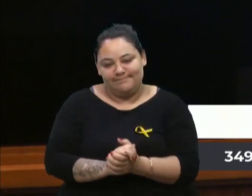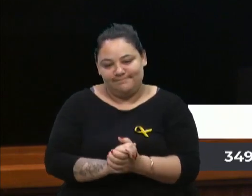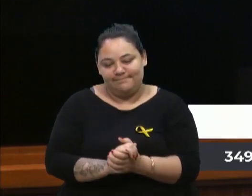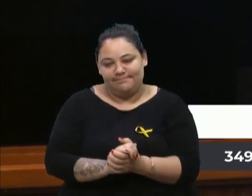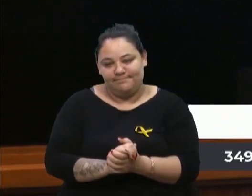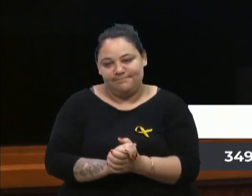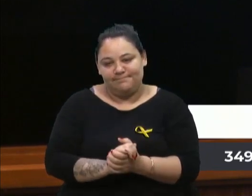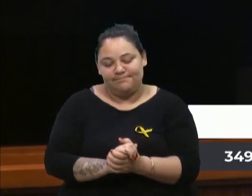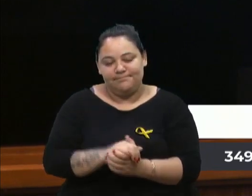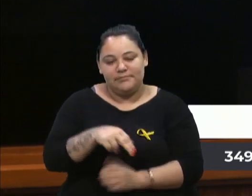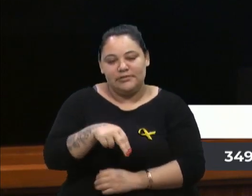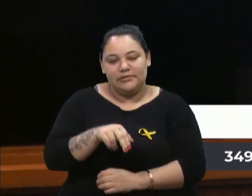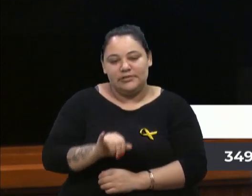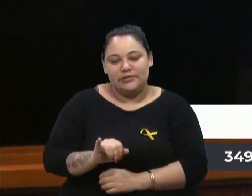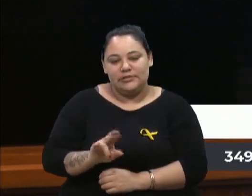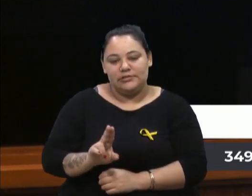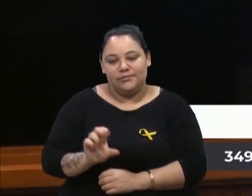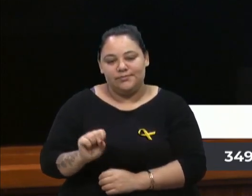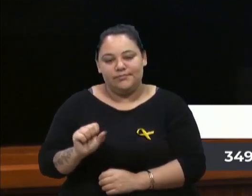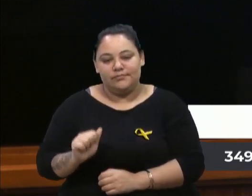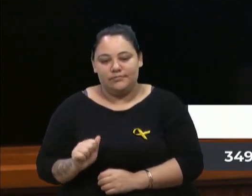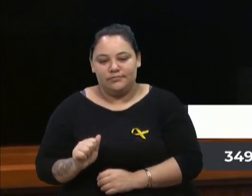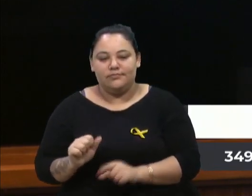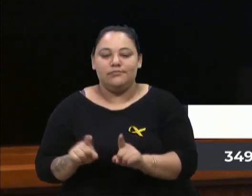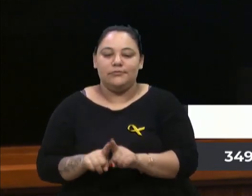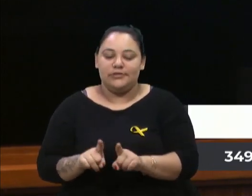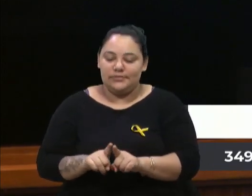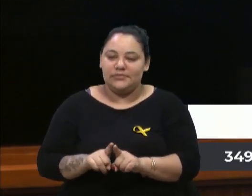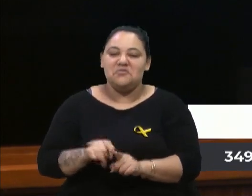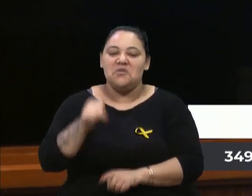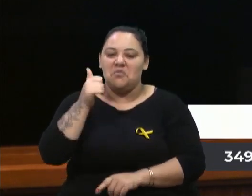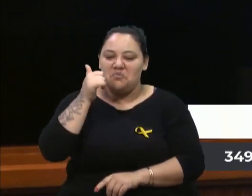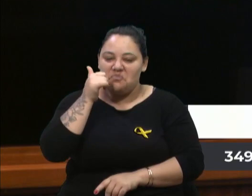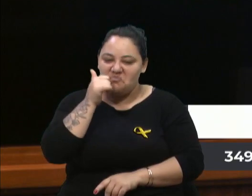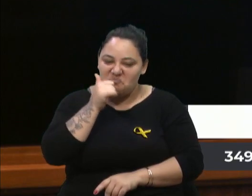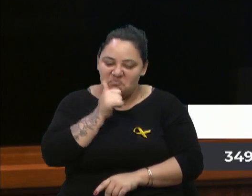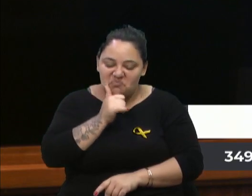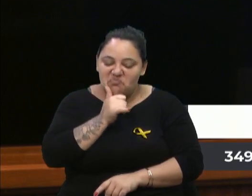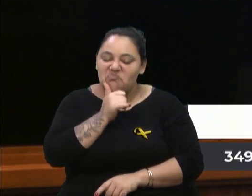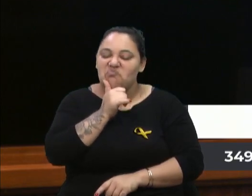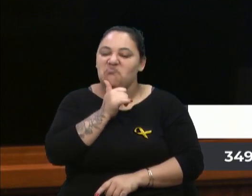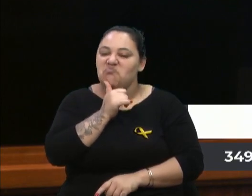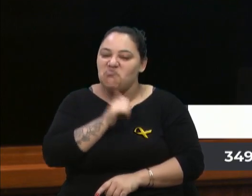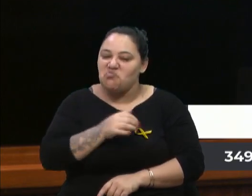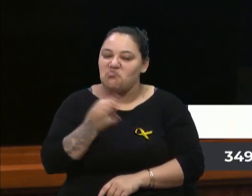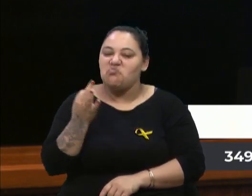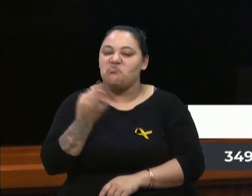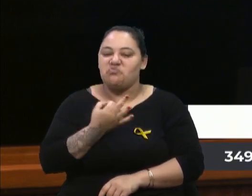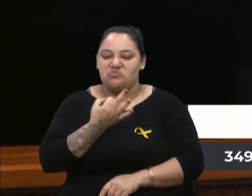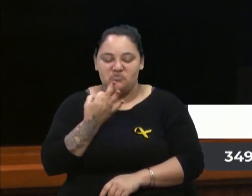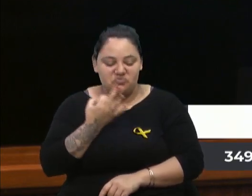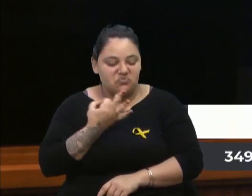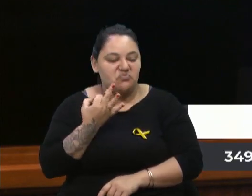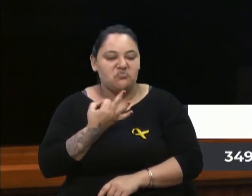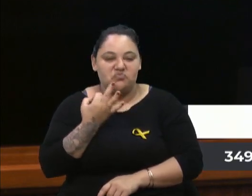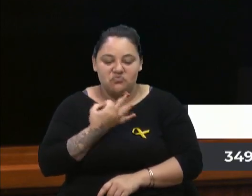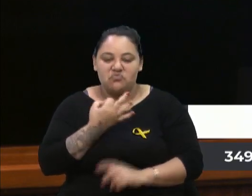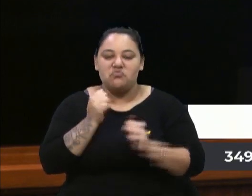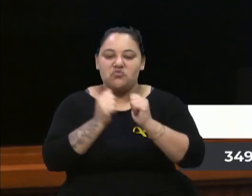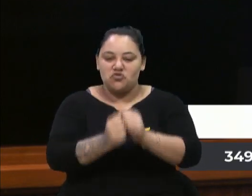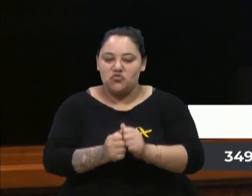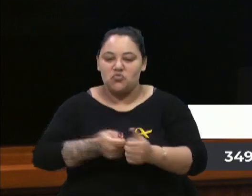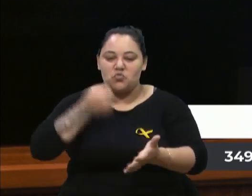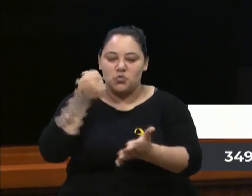a Nilza, que também era uma grande mulher, uma pessoa que junto com ele lutou a vida inteira por